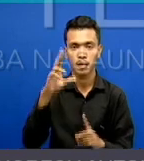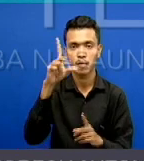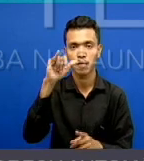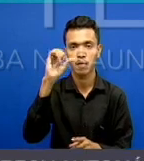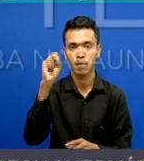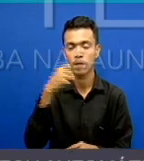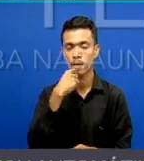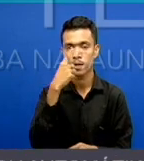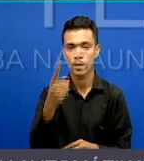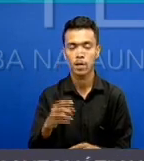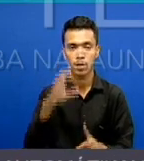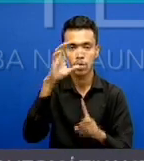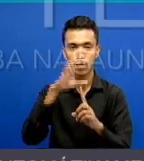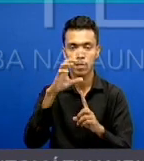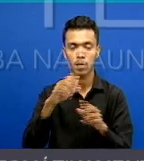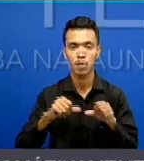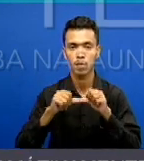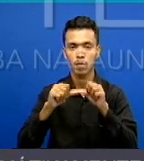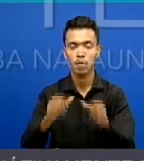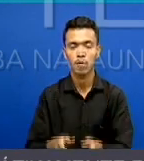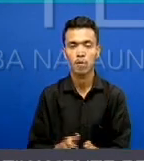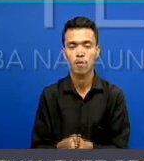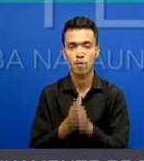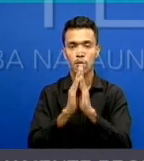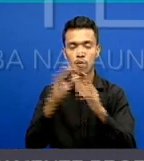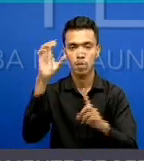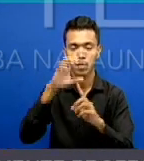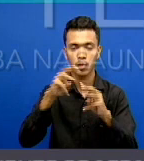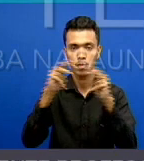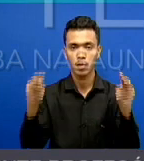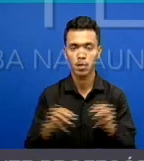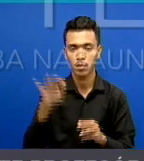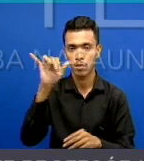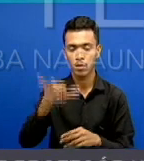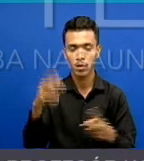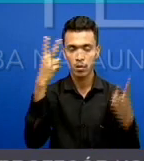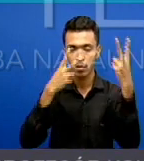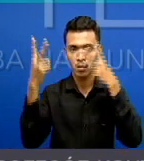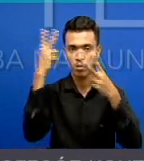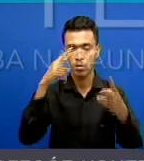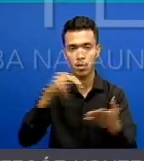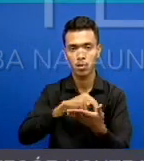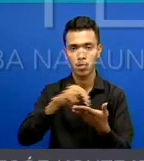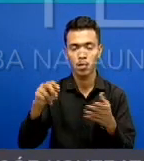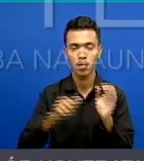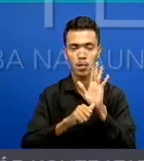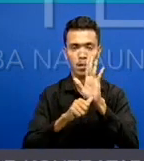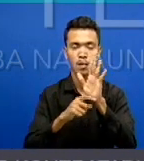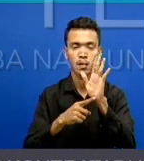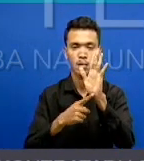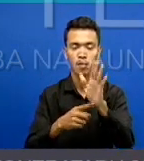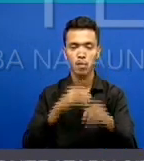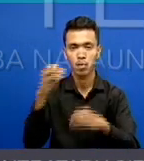da Costa argumenta. Comando Mosei continua alerta para comando município Sira, onde controla chapa matrícula Serenebe Fossayona.